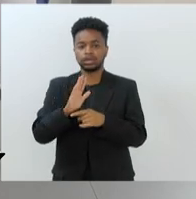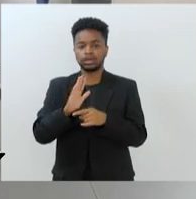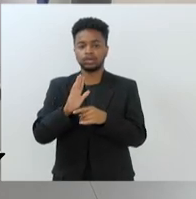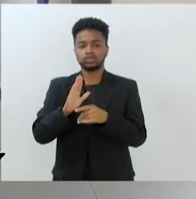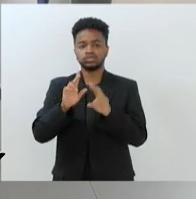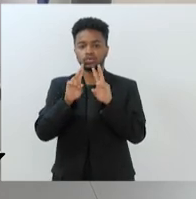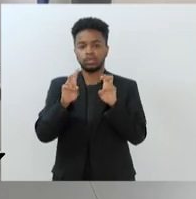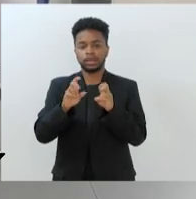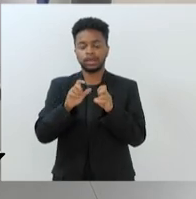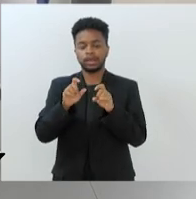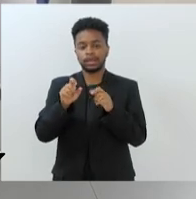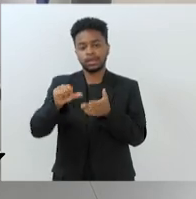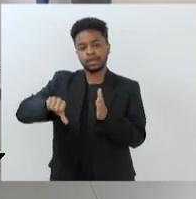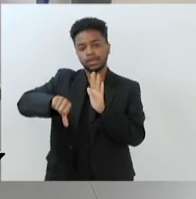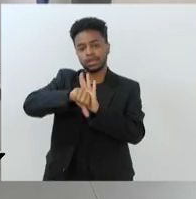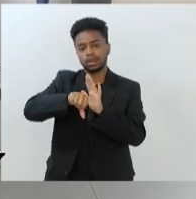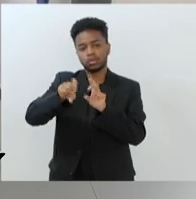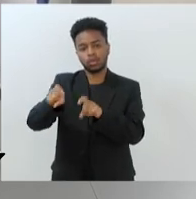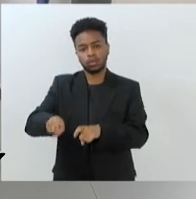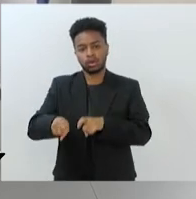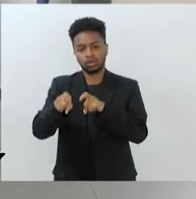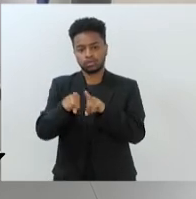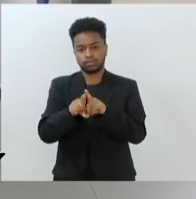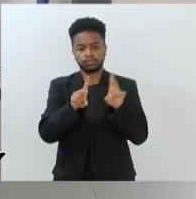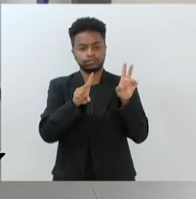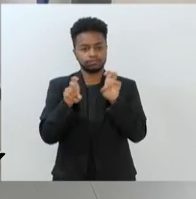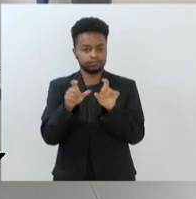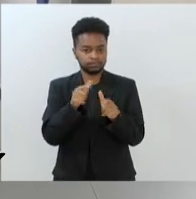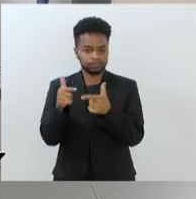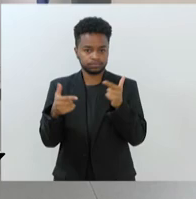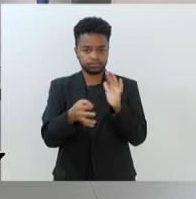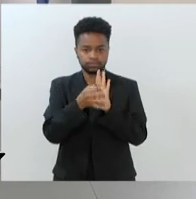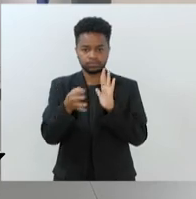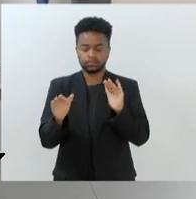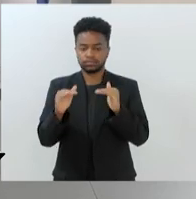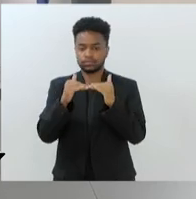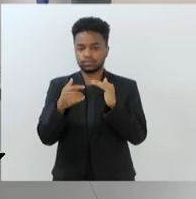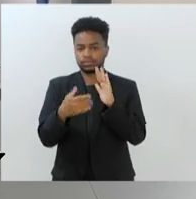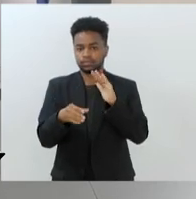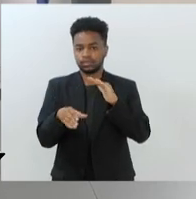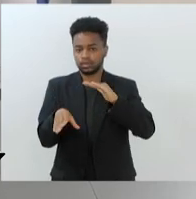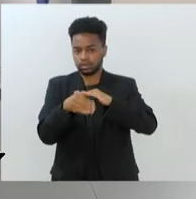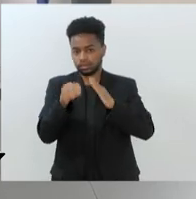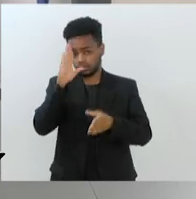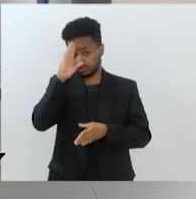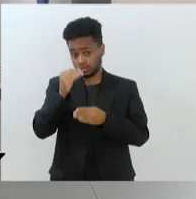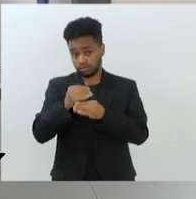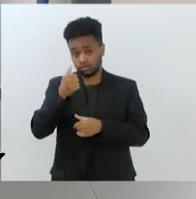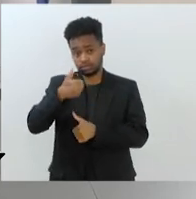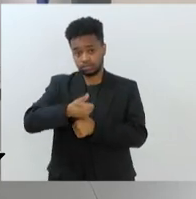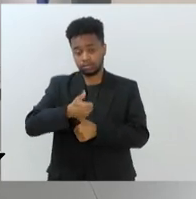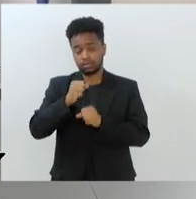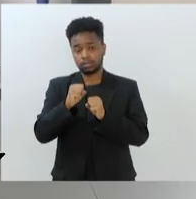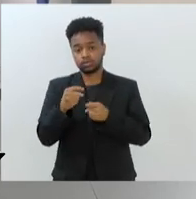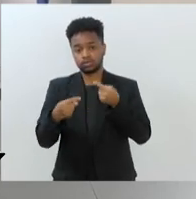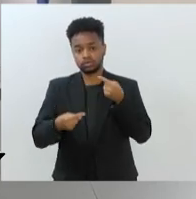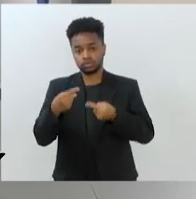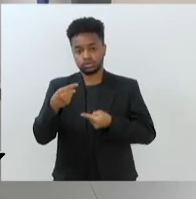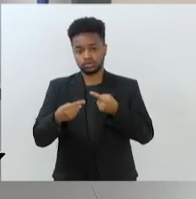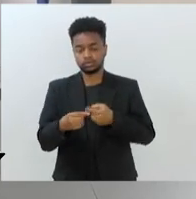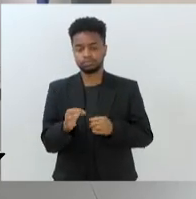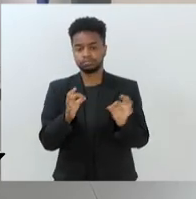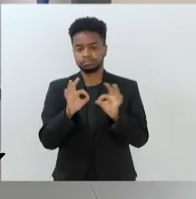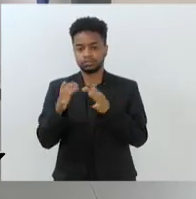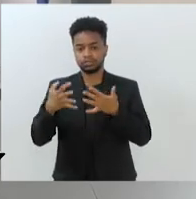Rurais e da Outras Providências. O parecer é favorável às emendas, concluindo por substitutivo. Em discussão.